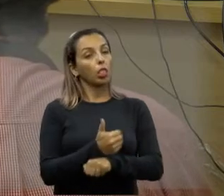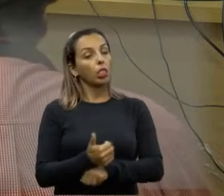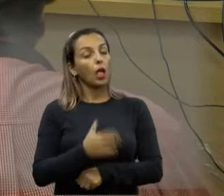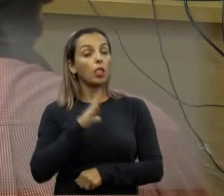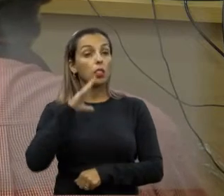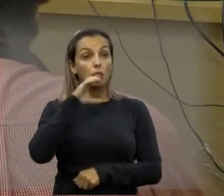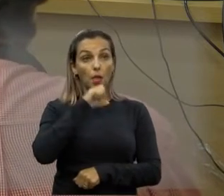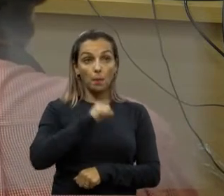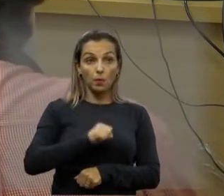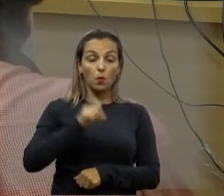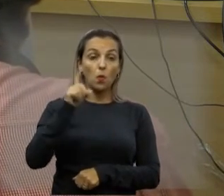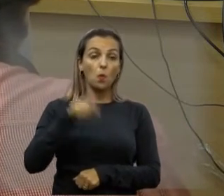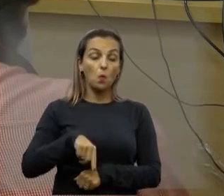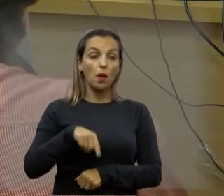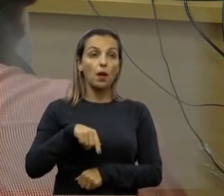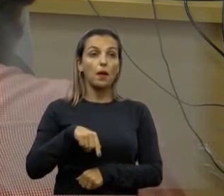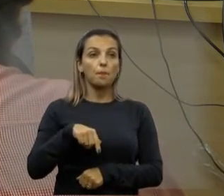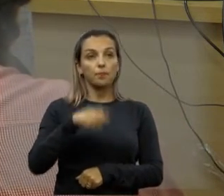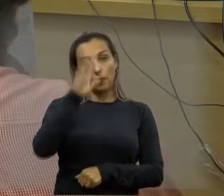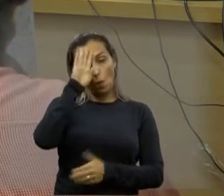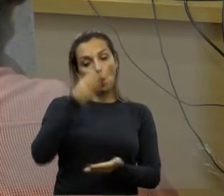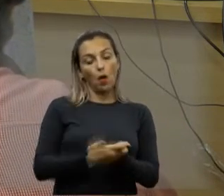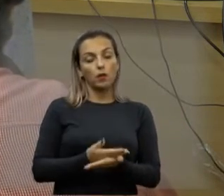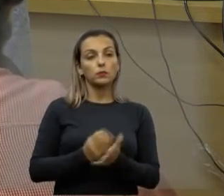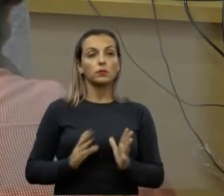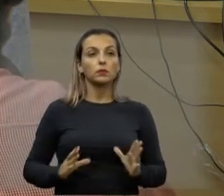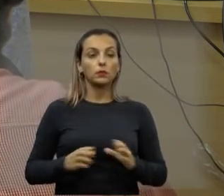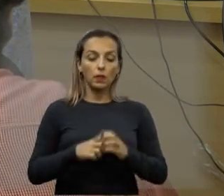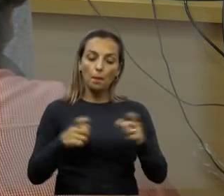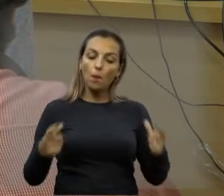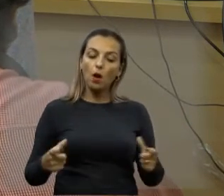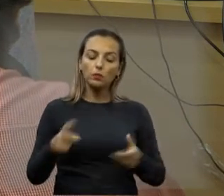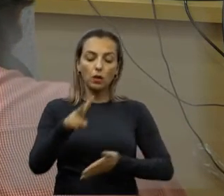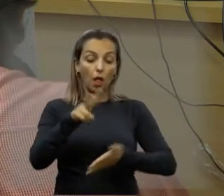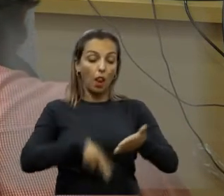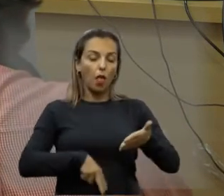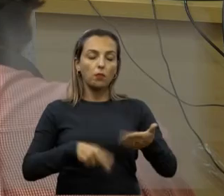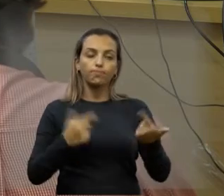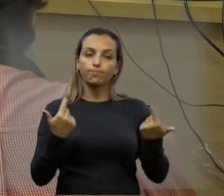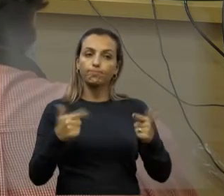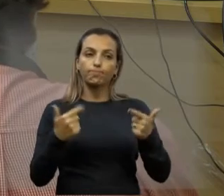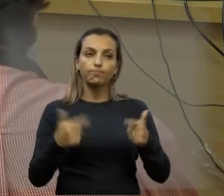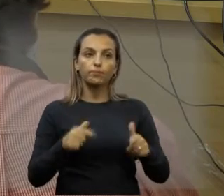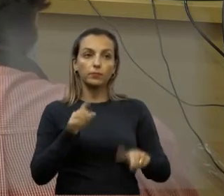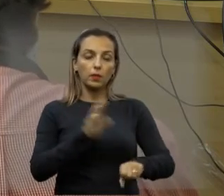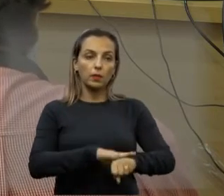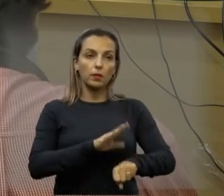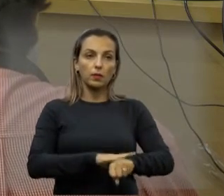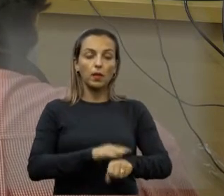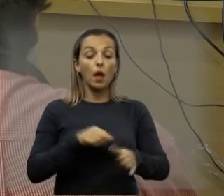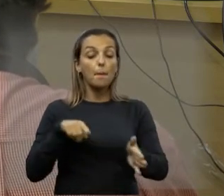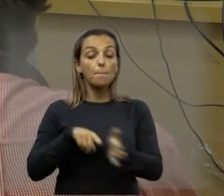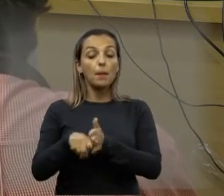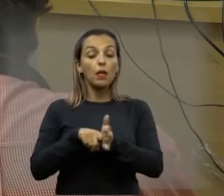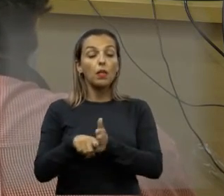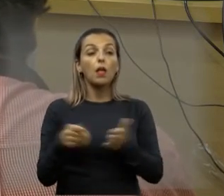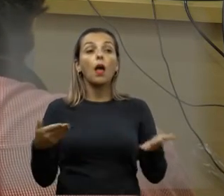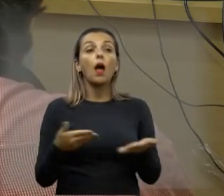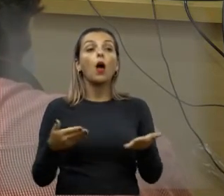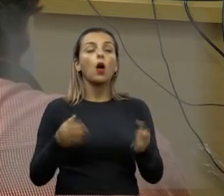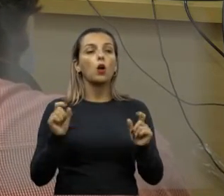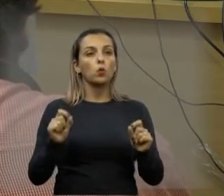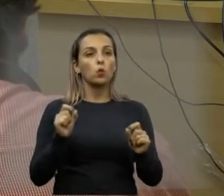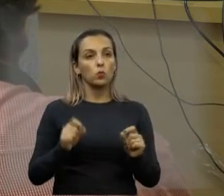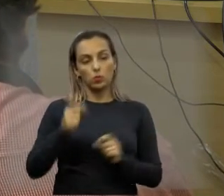creio que assim não falando por todos mas a maioria não teve nem tempo de ler e só uma pesquisa que eu tava fazendo aqui rapidamente